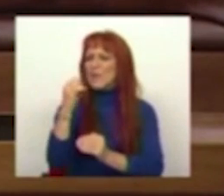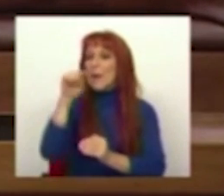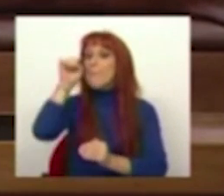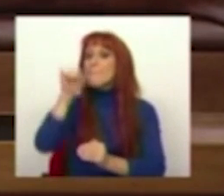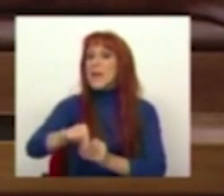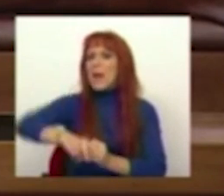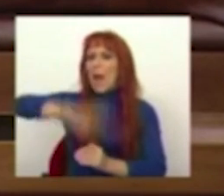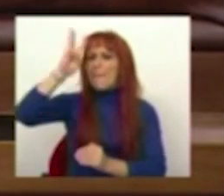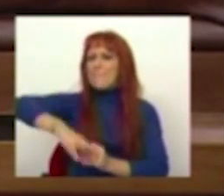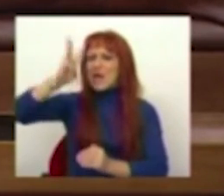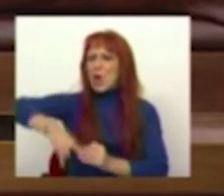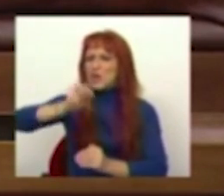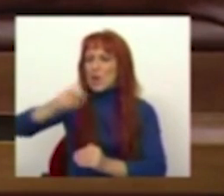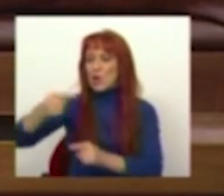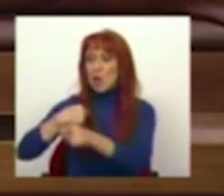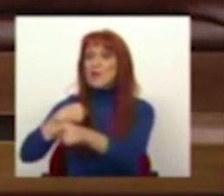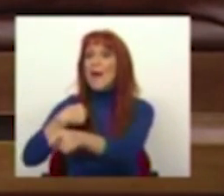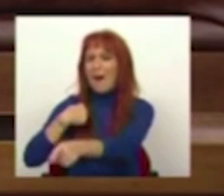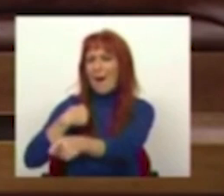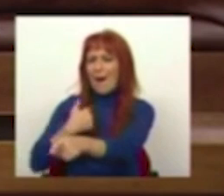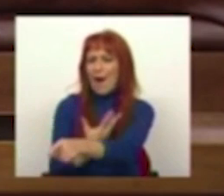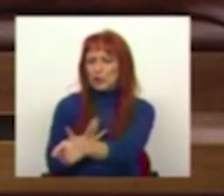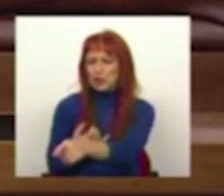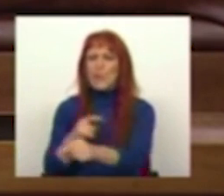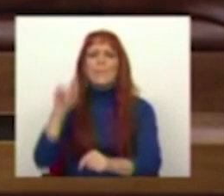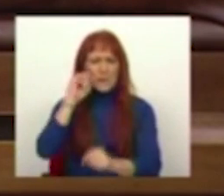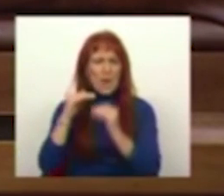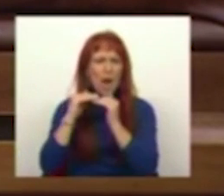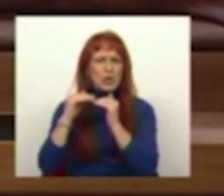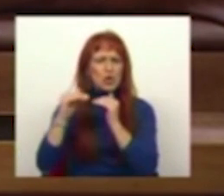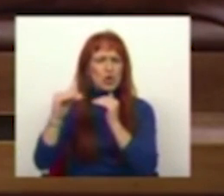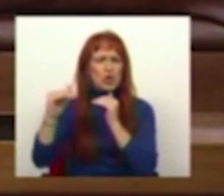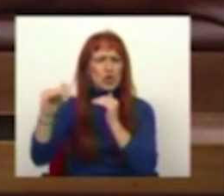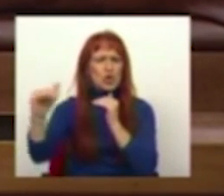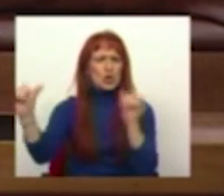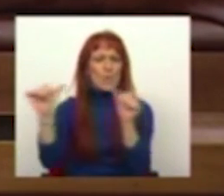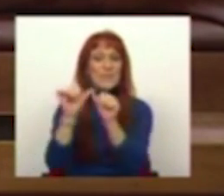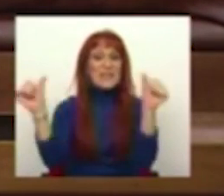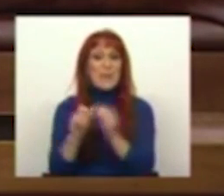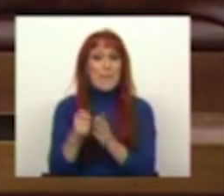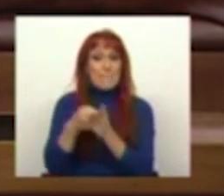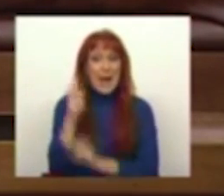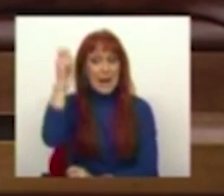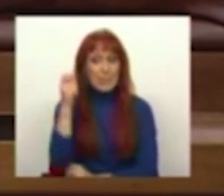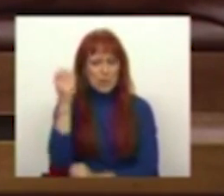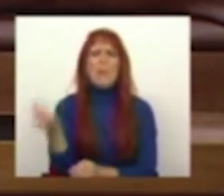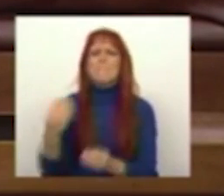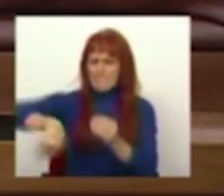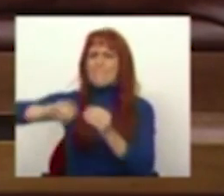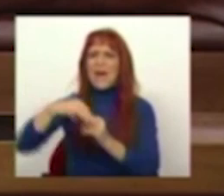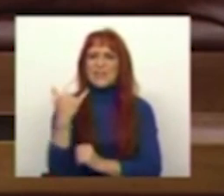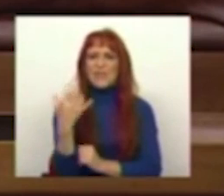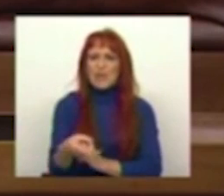mil milhões de euros e que garantimos a sustentabilidade do nosso sistema de pensões por mais